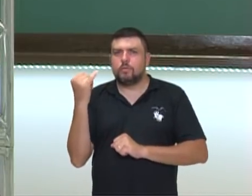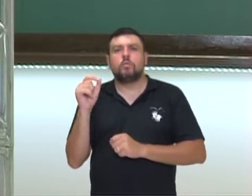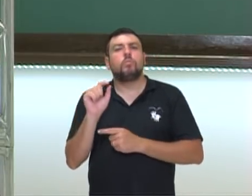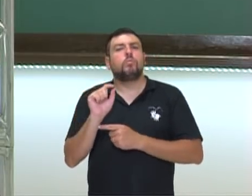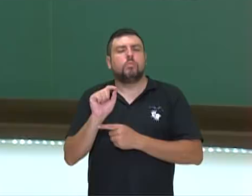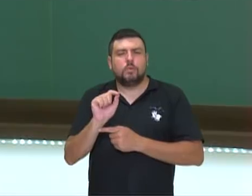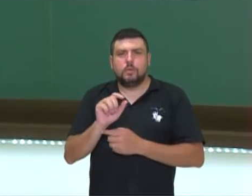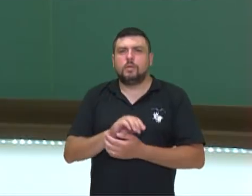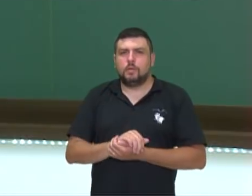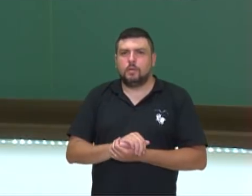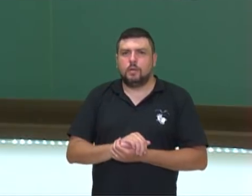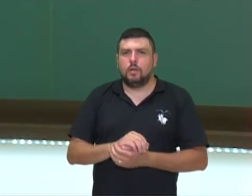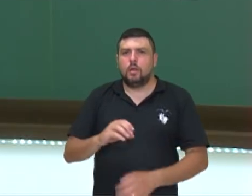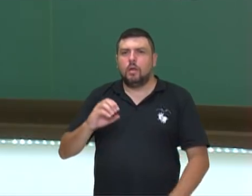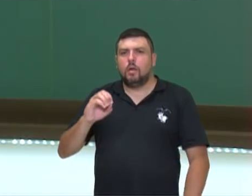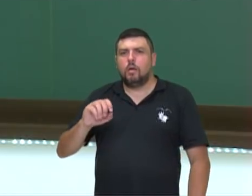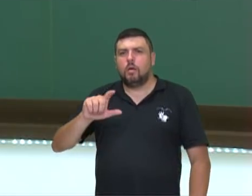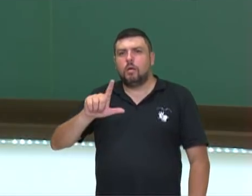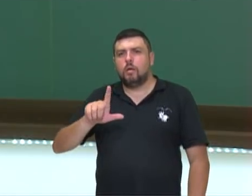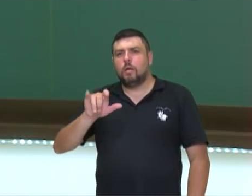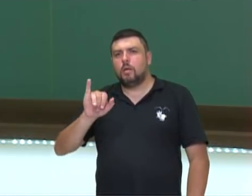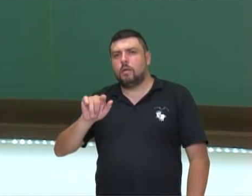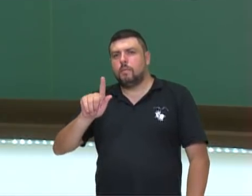eles, oligarquia e